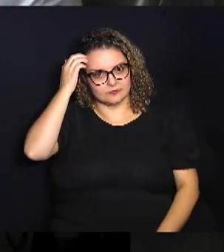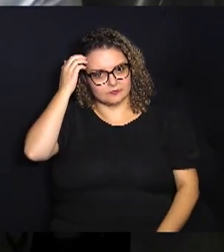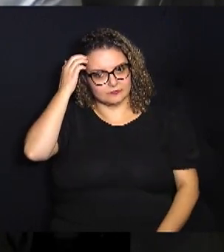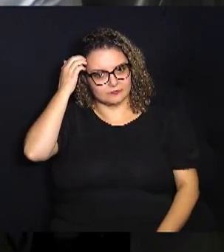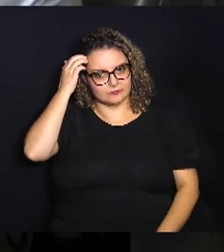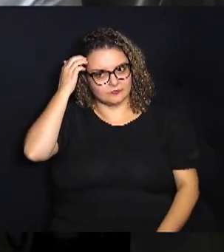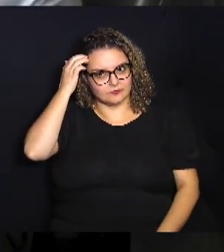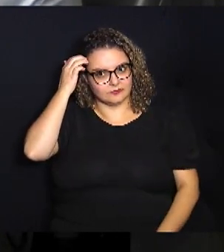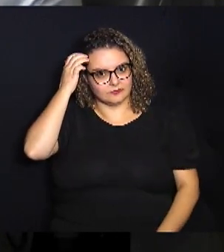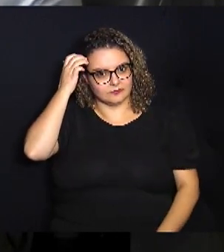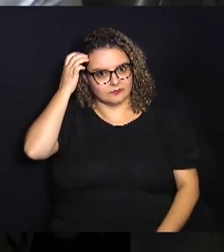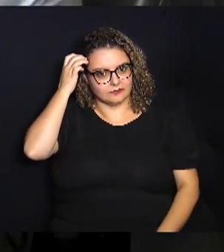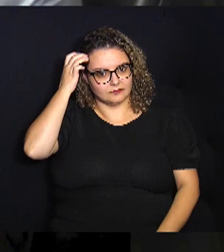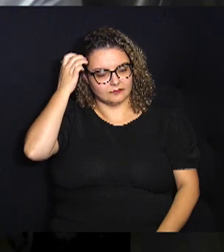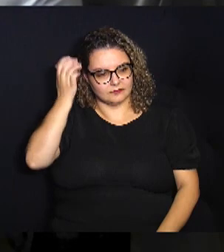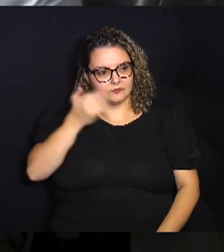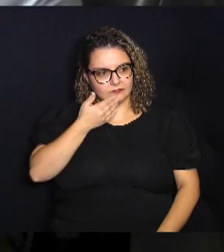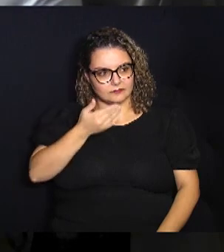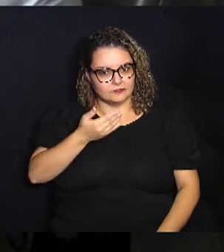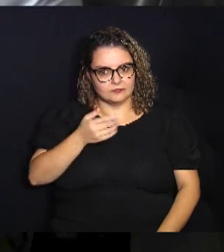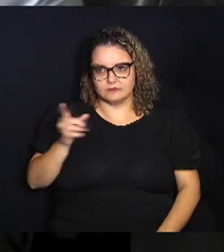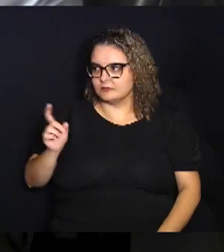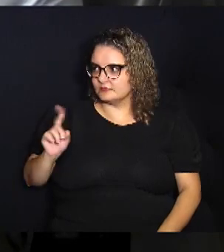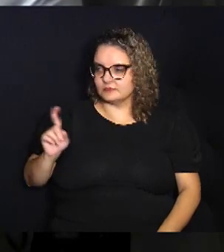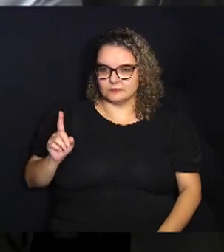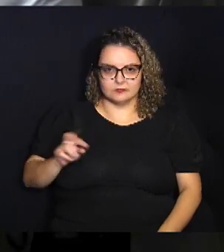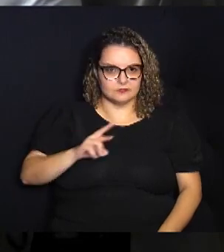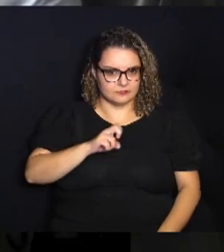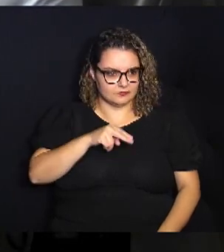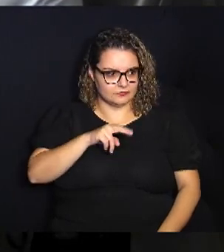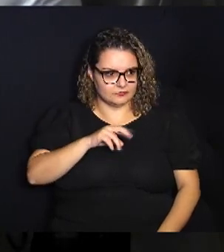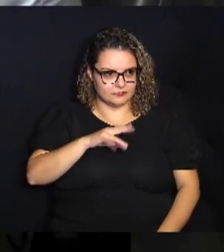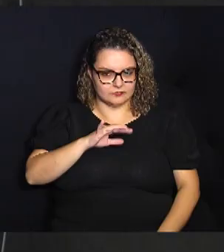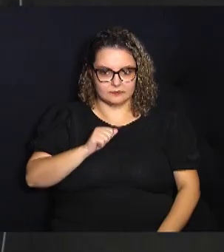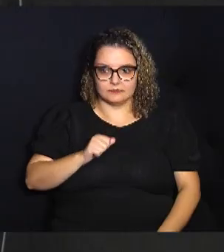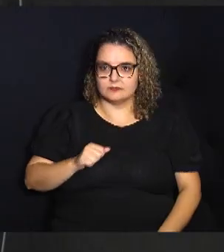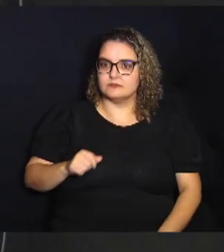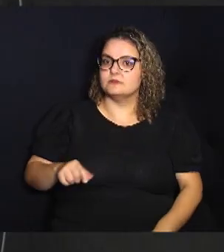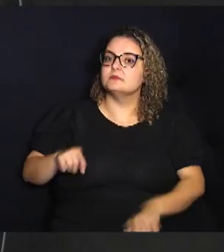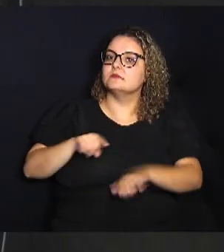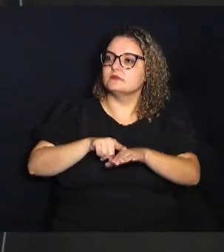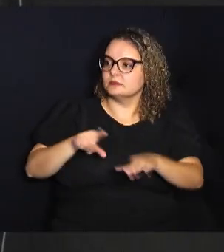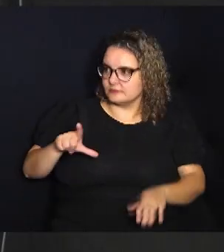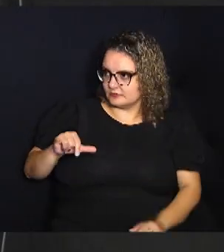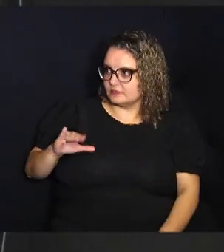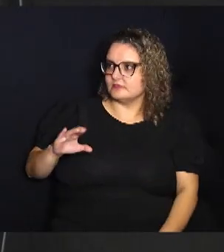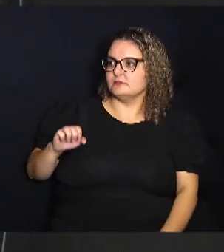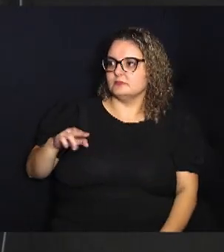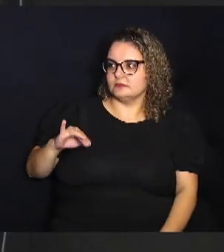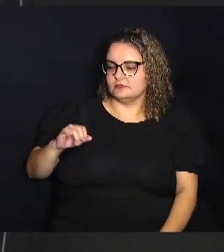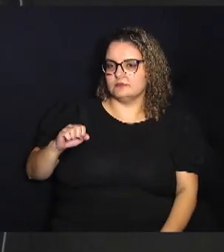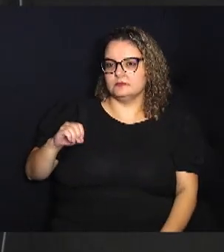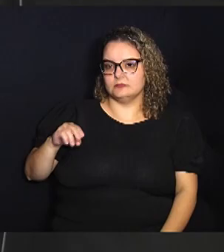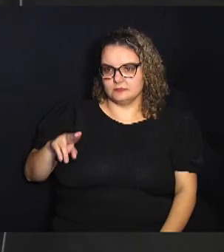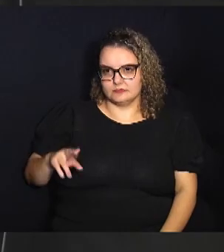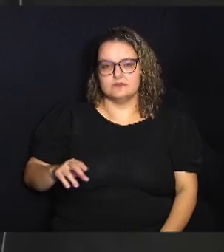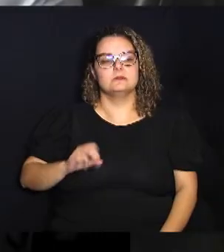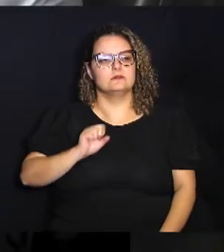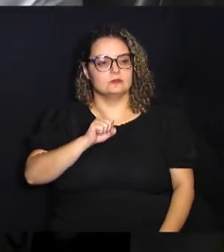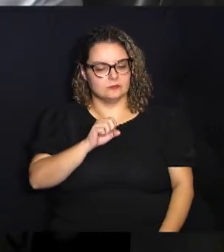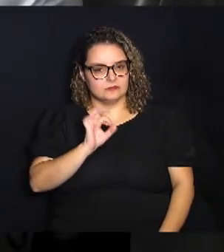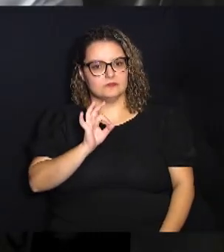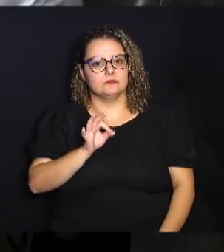licença ou ele Agora, renuncia ao cargo? Não, ele se licenciou. Licenciou. Exatamente. Ah, tá. Então, ele se